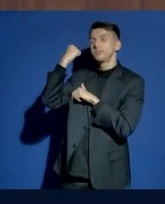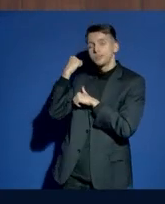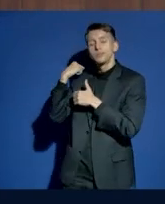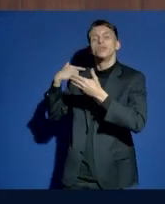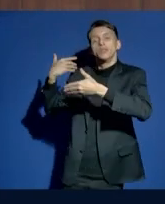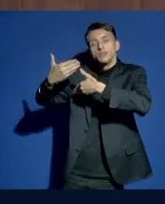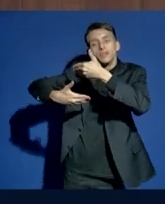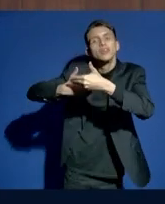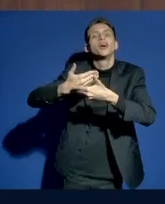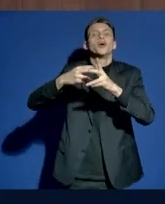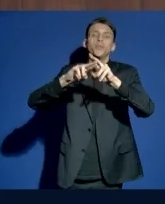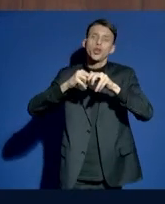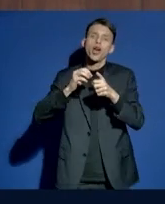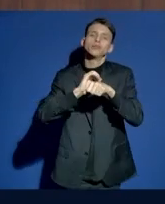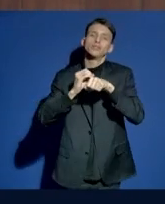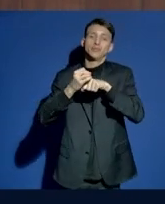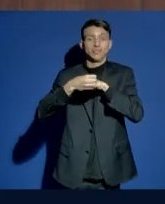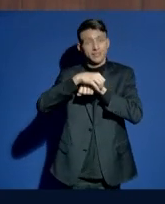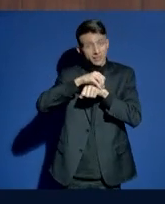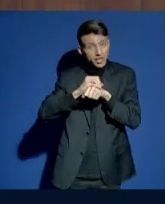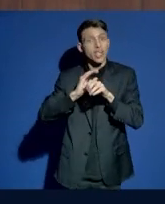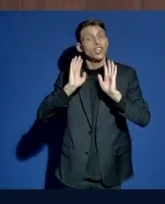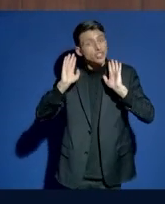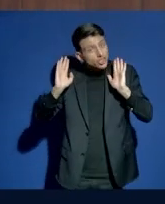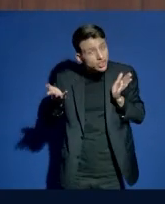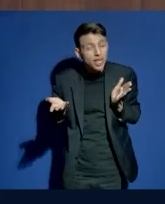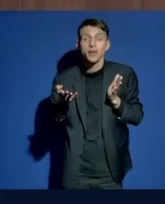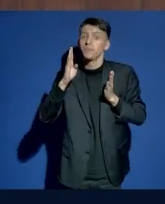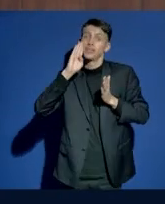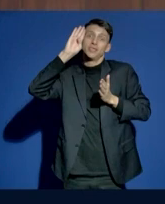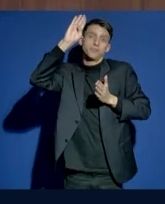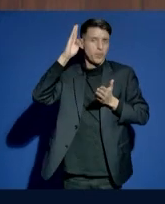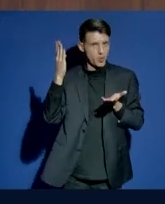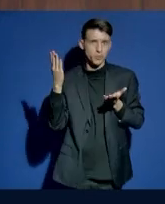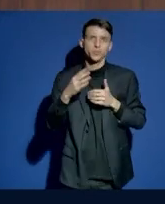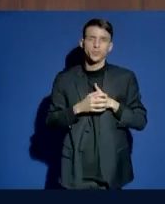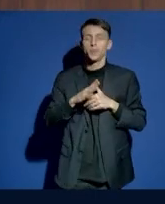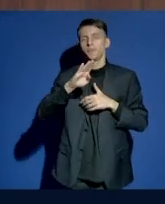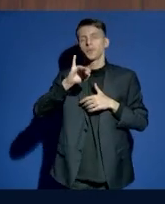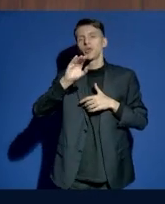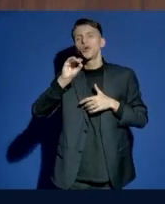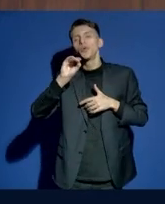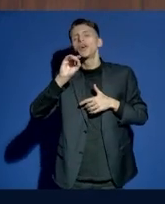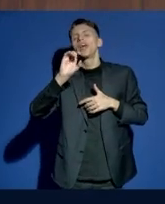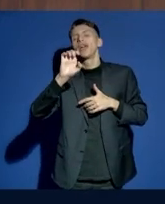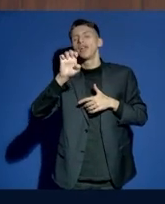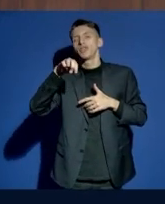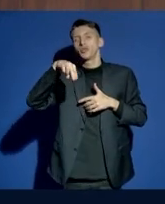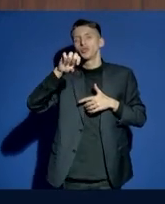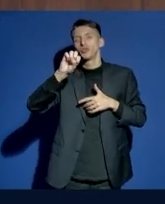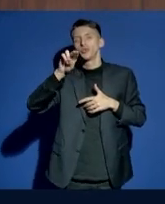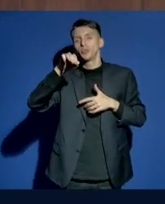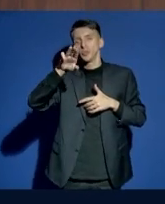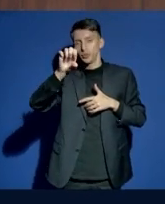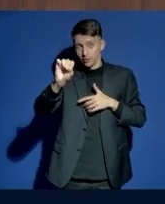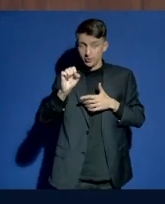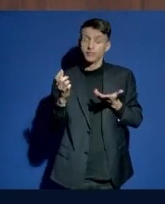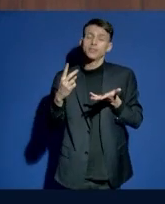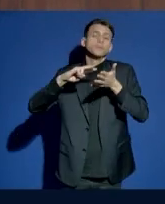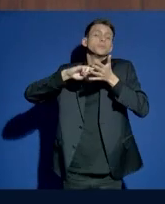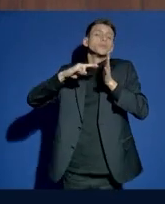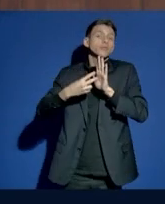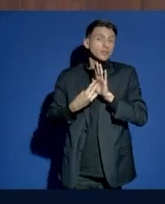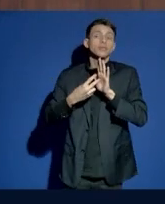dos micro-organismos, que são a base dos bioinsumos. Então, resumidamente, nós poderíamos dizer que